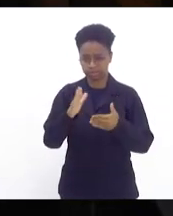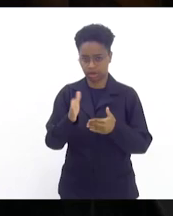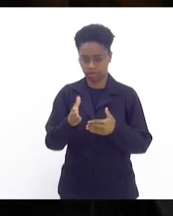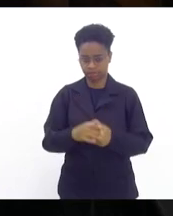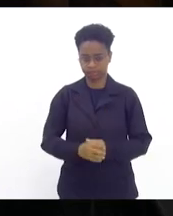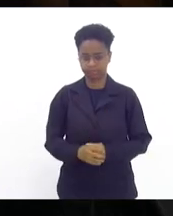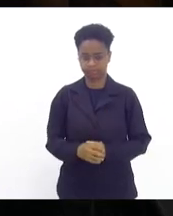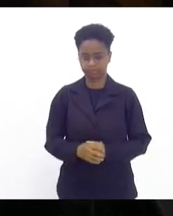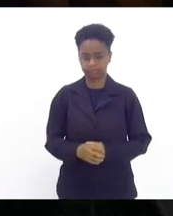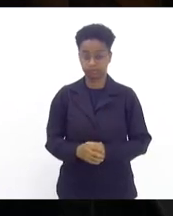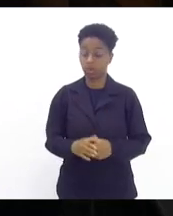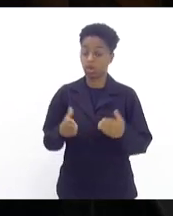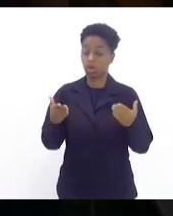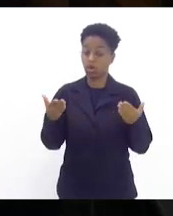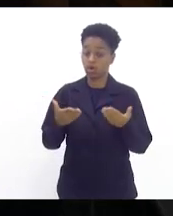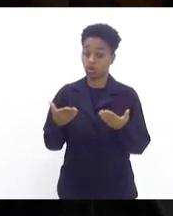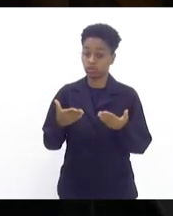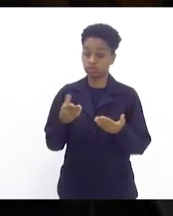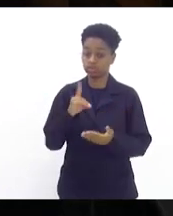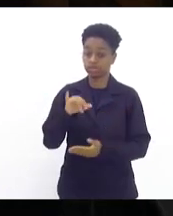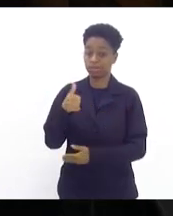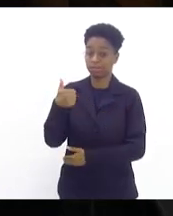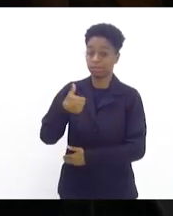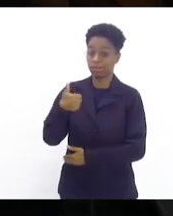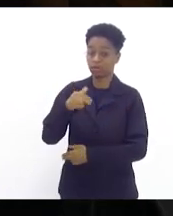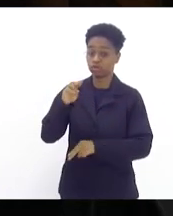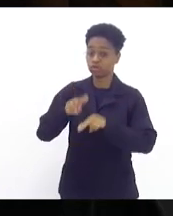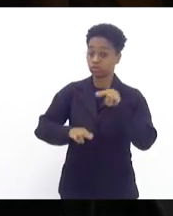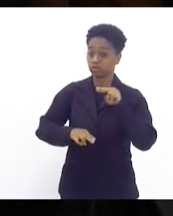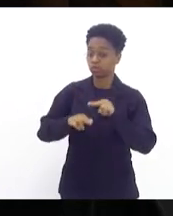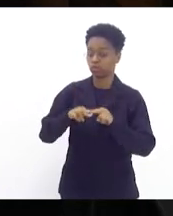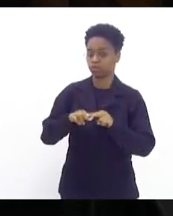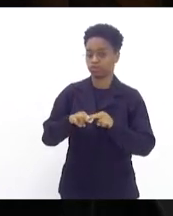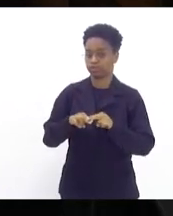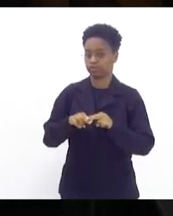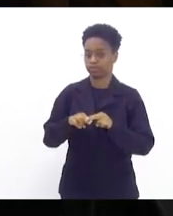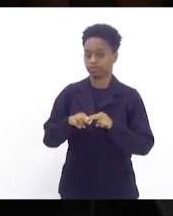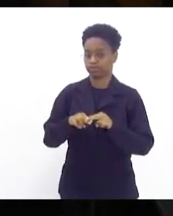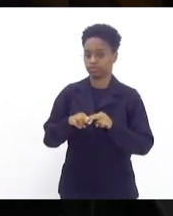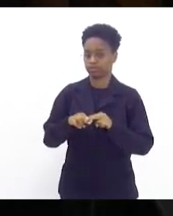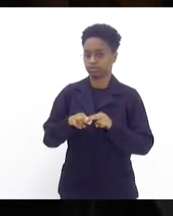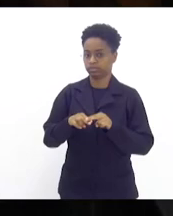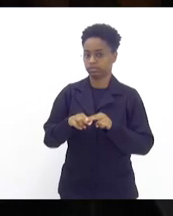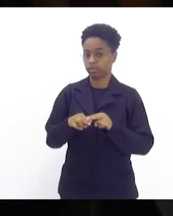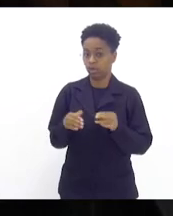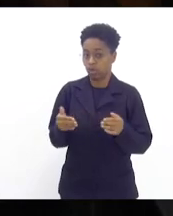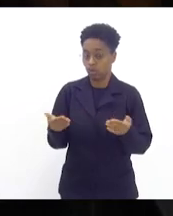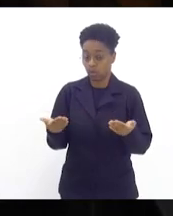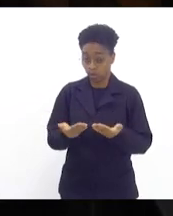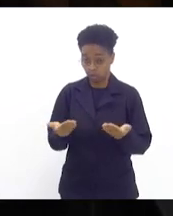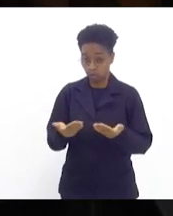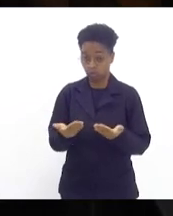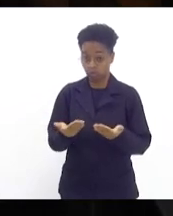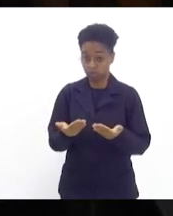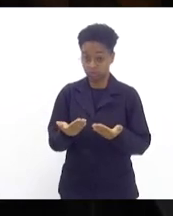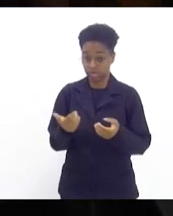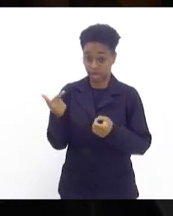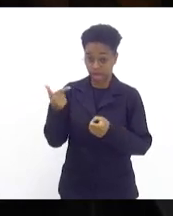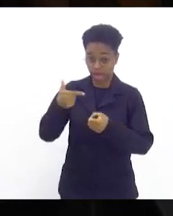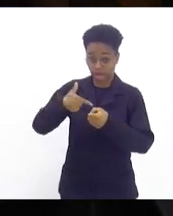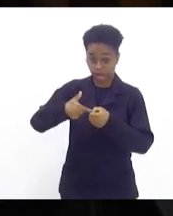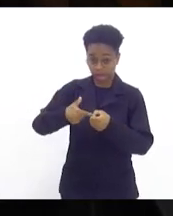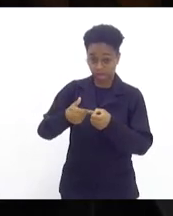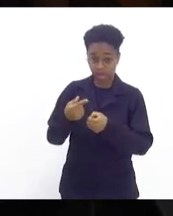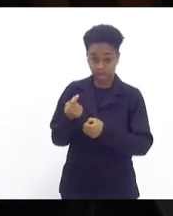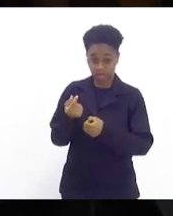hoje é primeiro de junho hoje o preço da gasolina